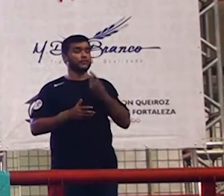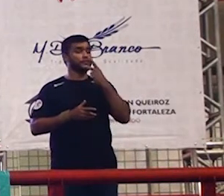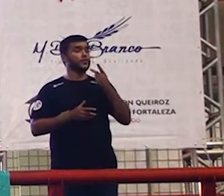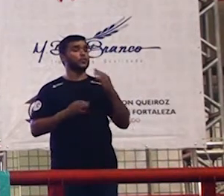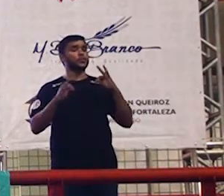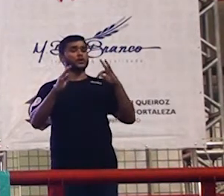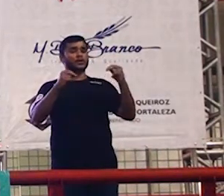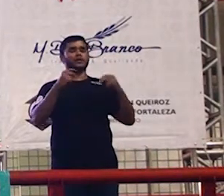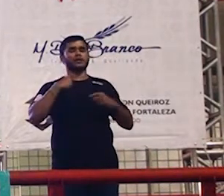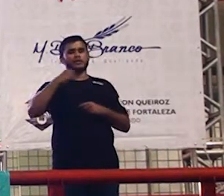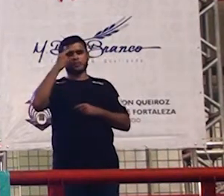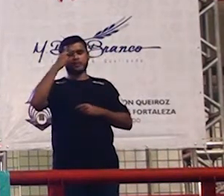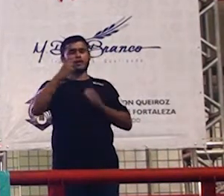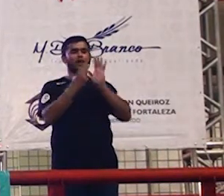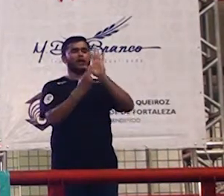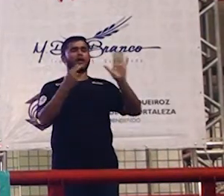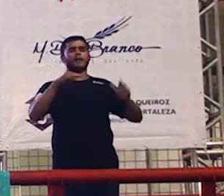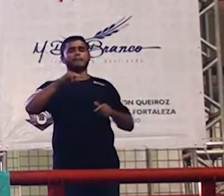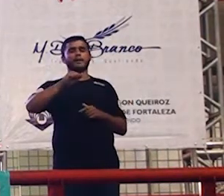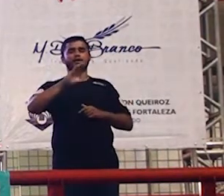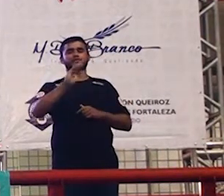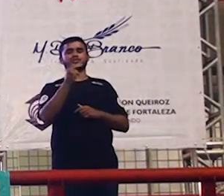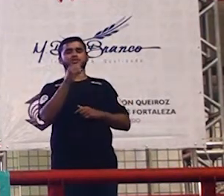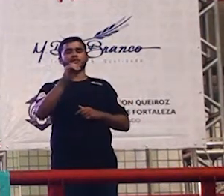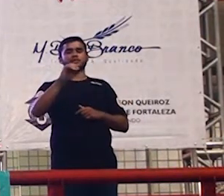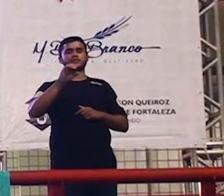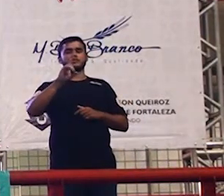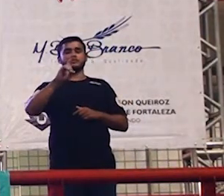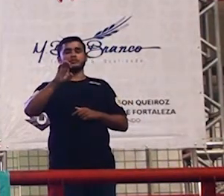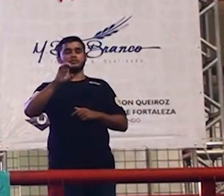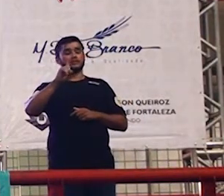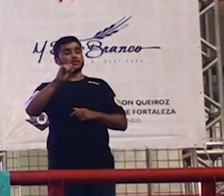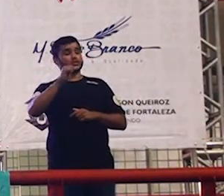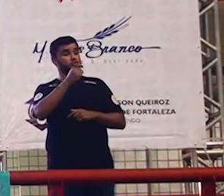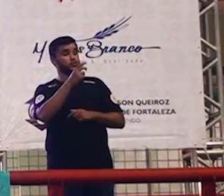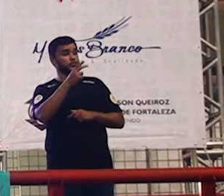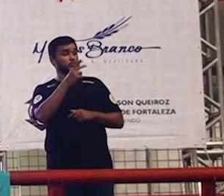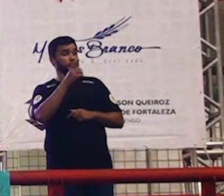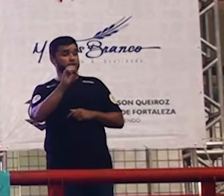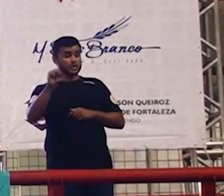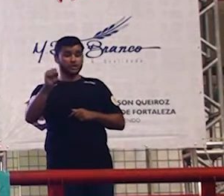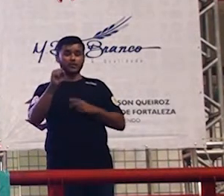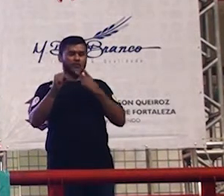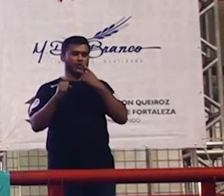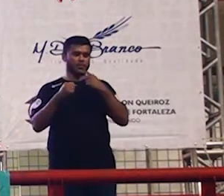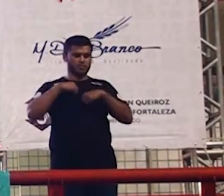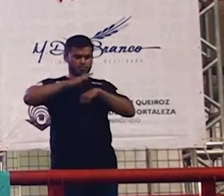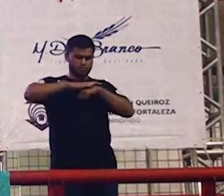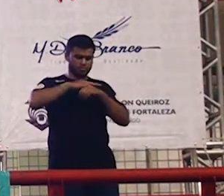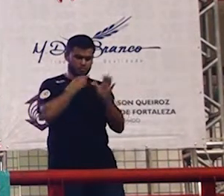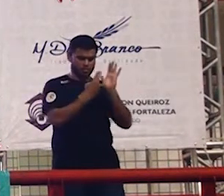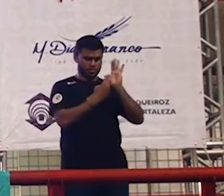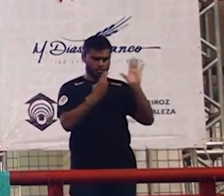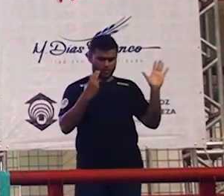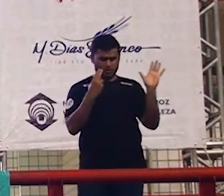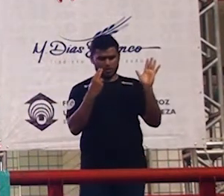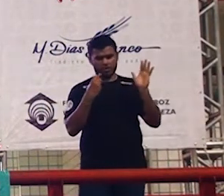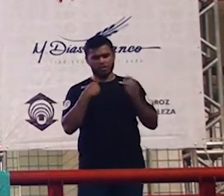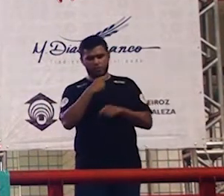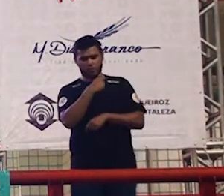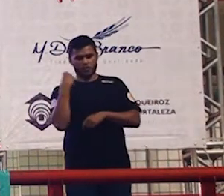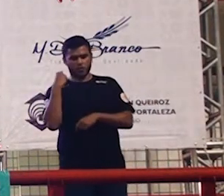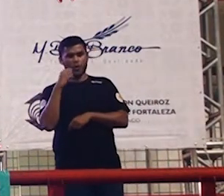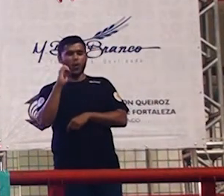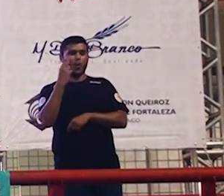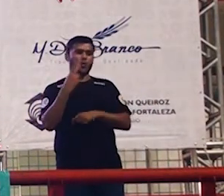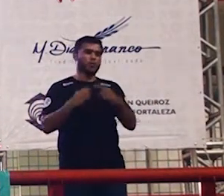famosa aquela tiradinha do Machado, né? Do autor defunto ou do defunto autor. Olha como a posição das